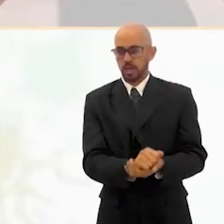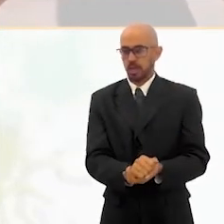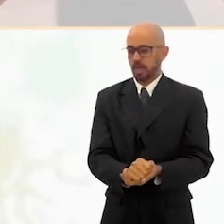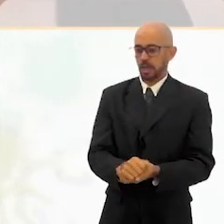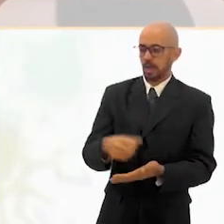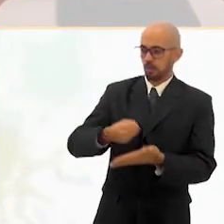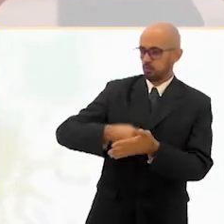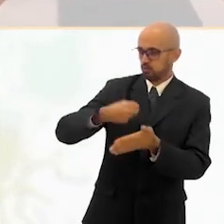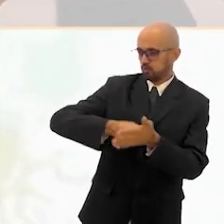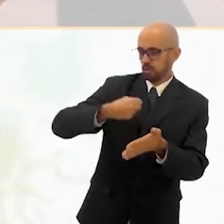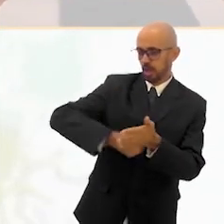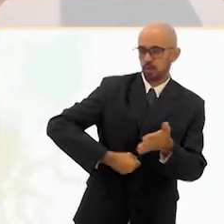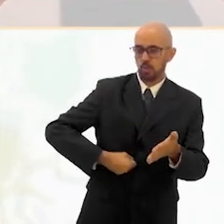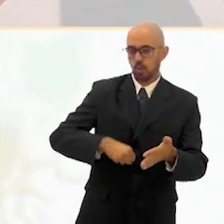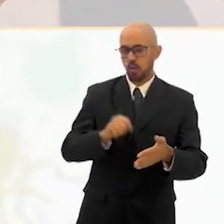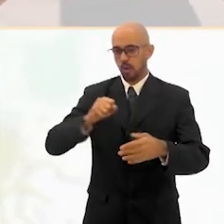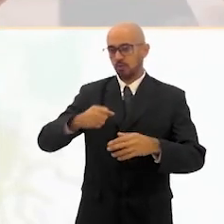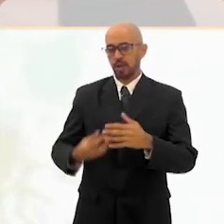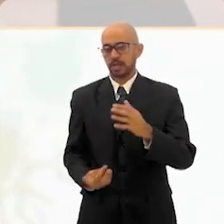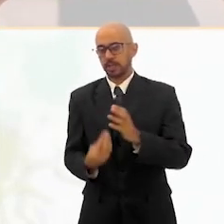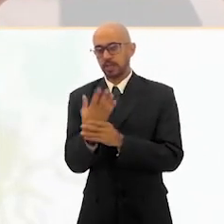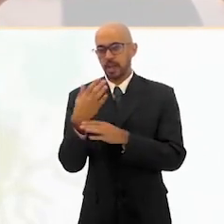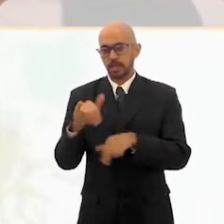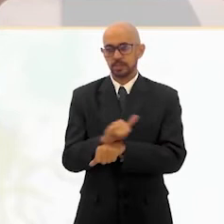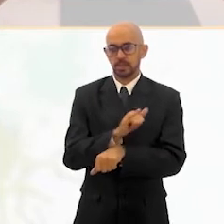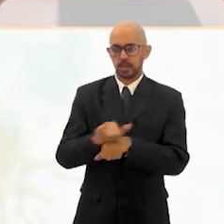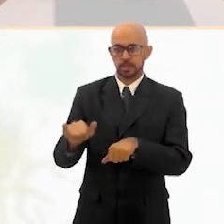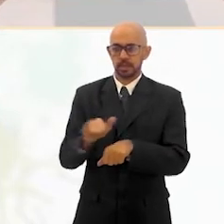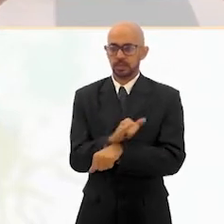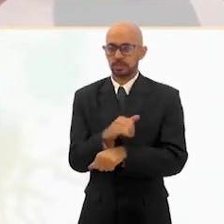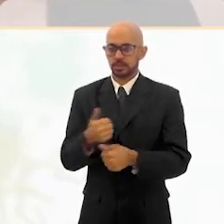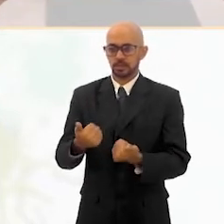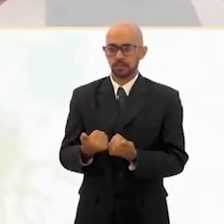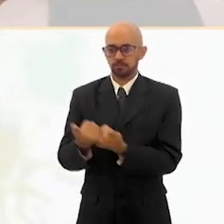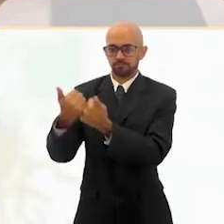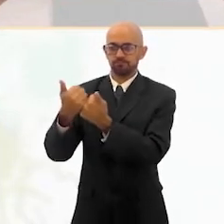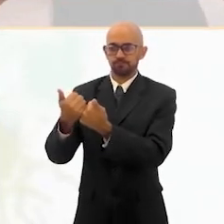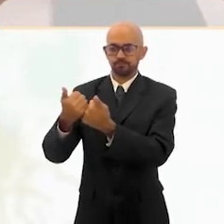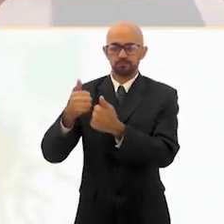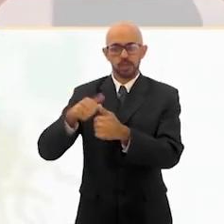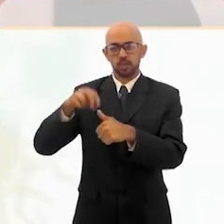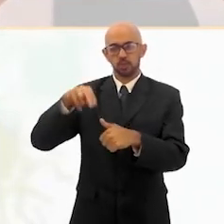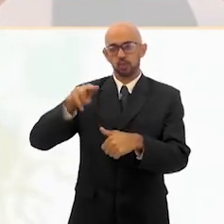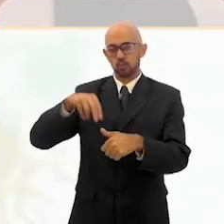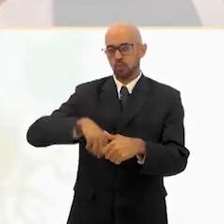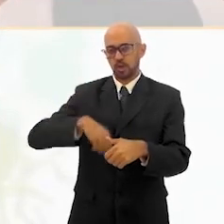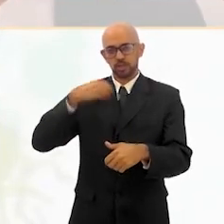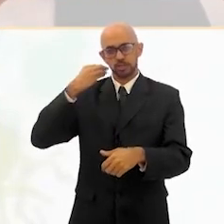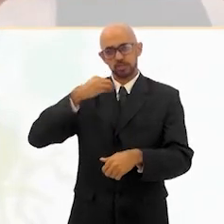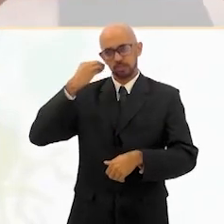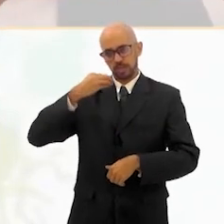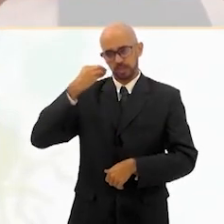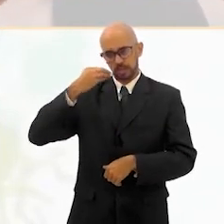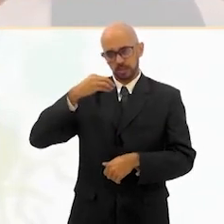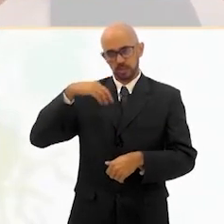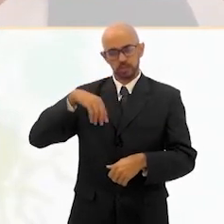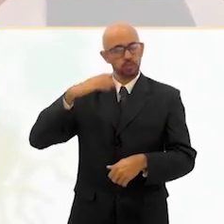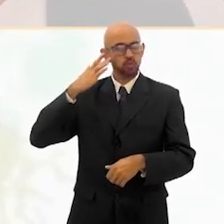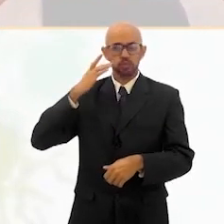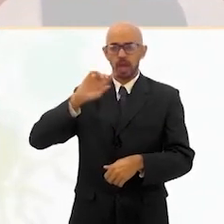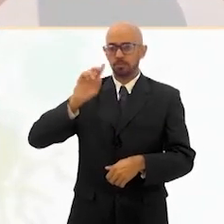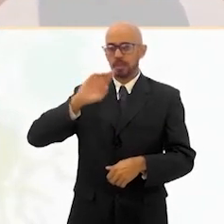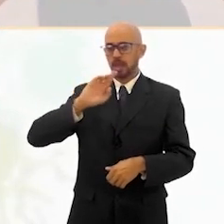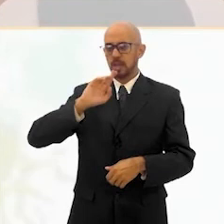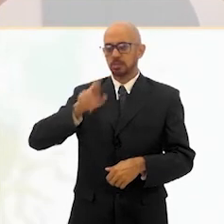como guerreiros, porque assim foi criar condições, dar embasamento para aquilo que a gente nunca tinha vivenciado, para aquilo que a gente não sabia as